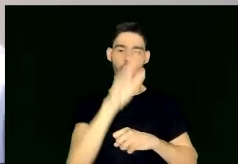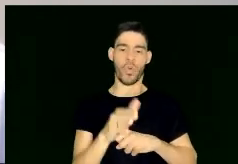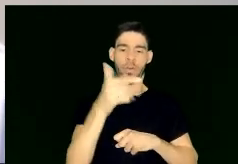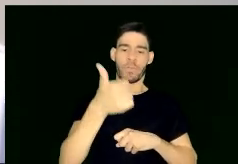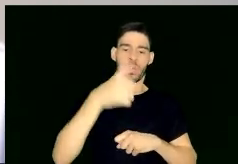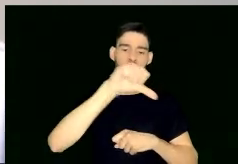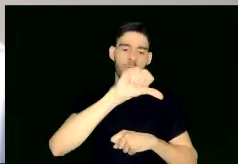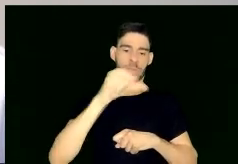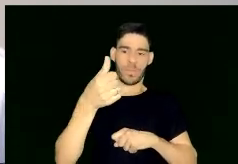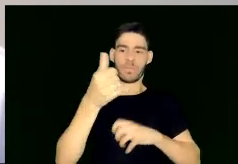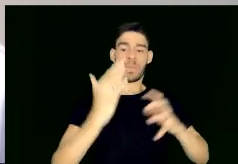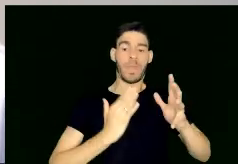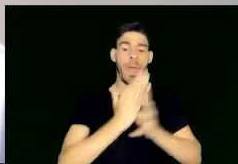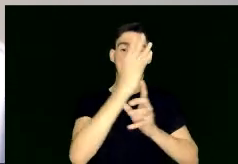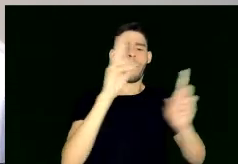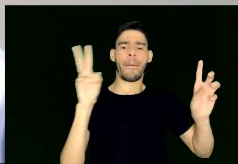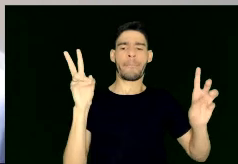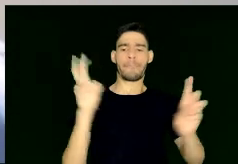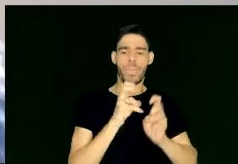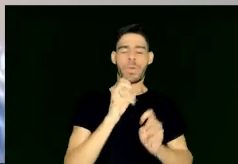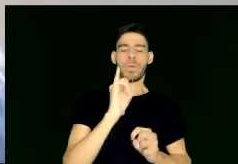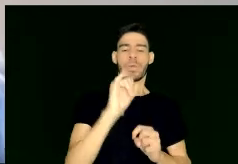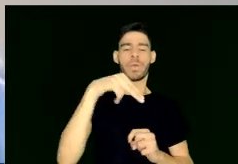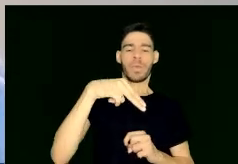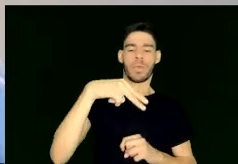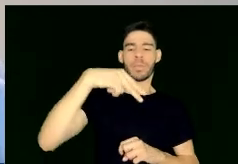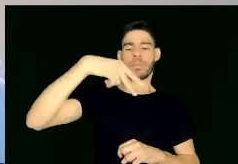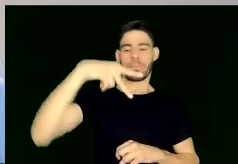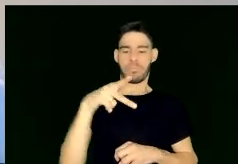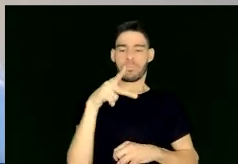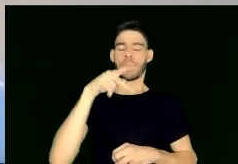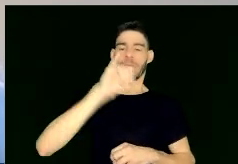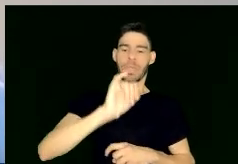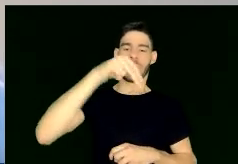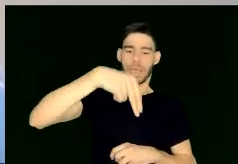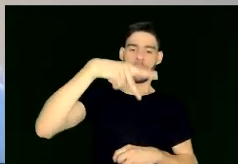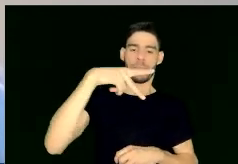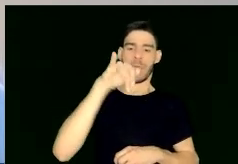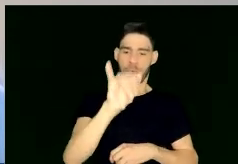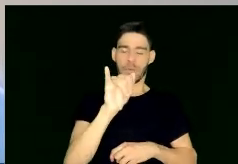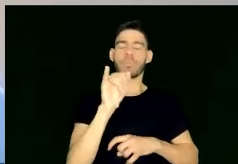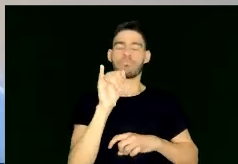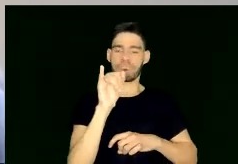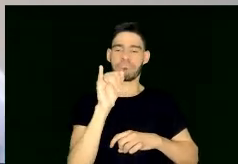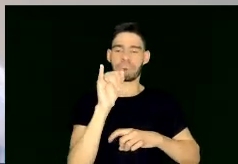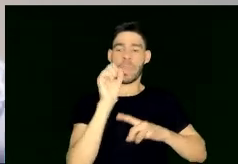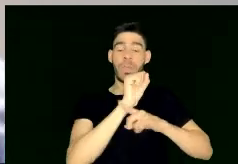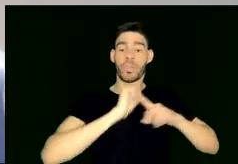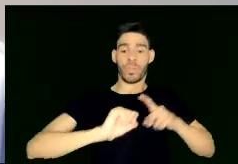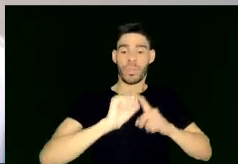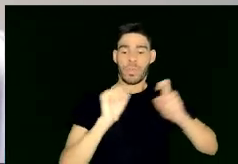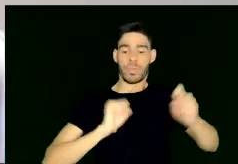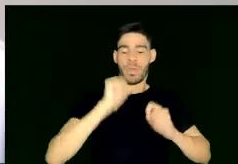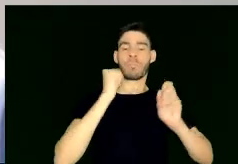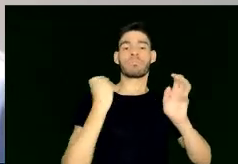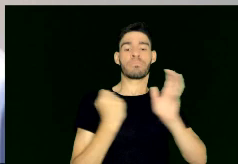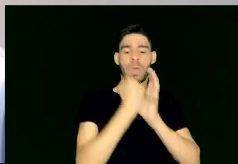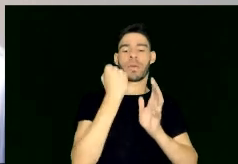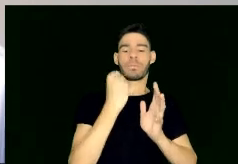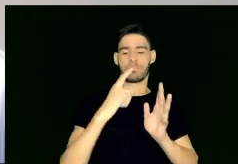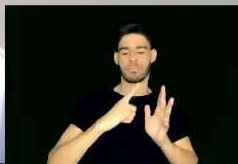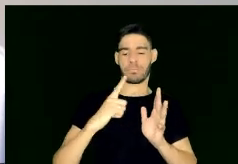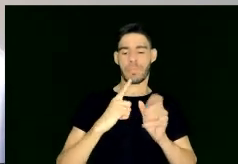9279, de 96, regulamenta a matéria, e o INPI, Instituto Nacional da Propriedade Industrial, é quem concede